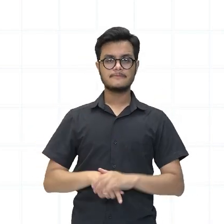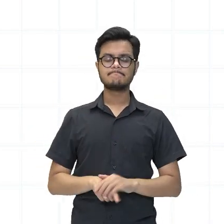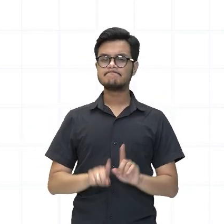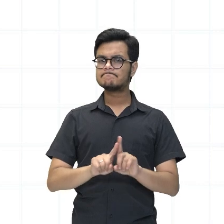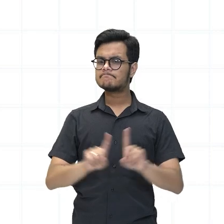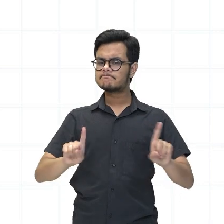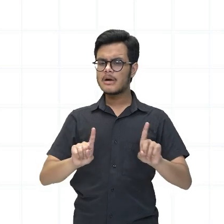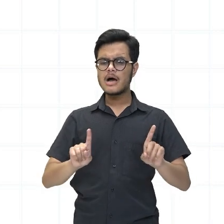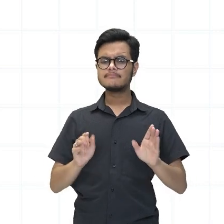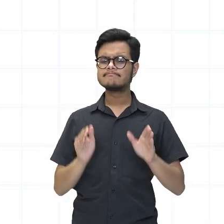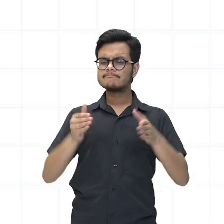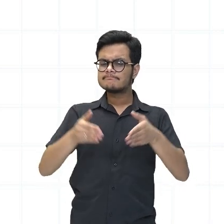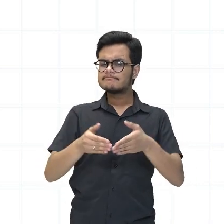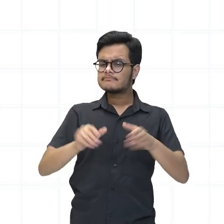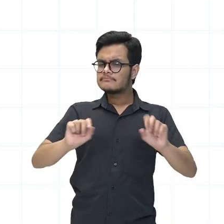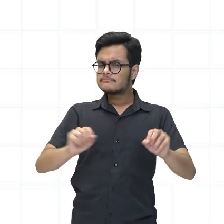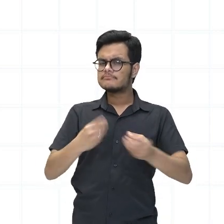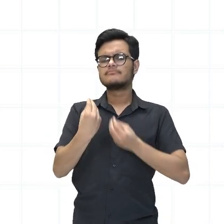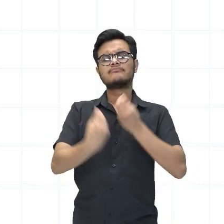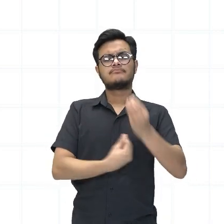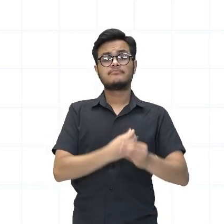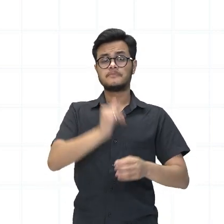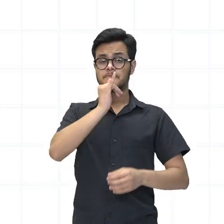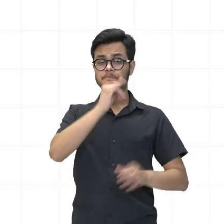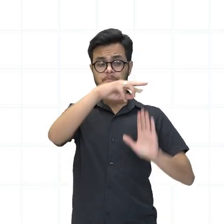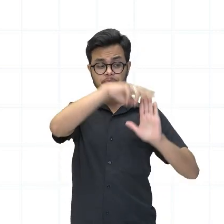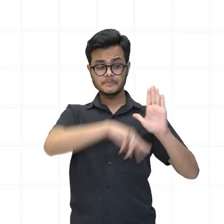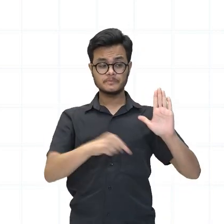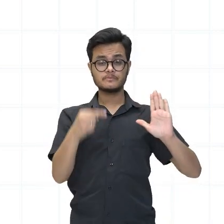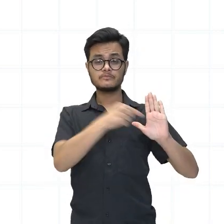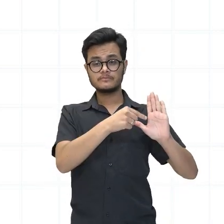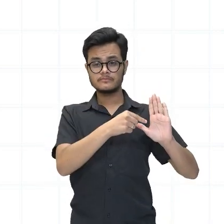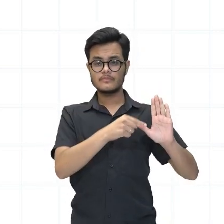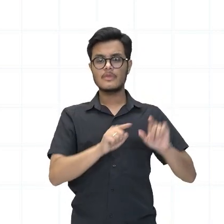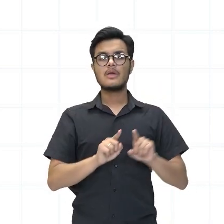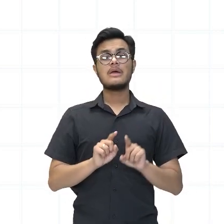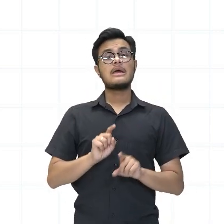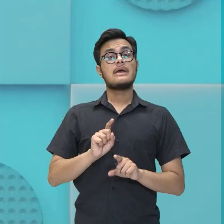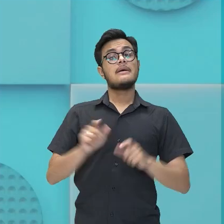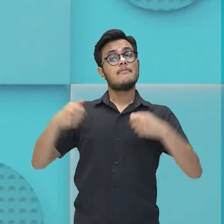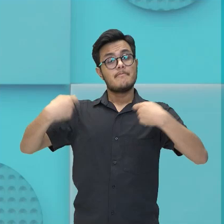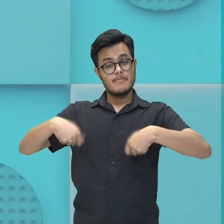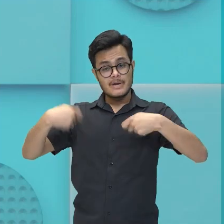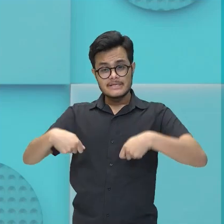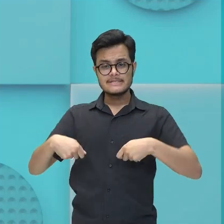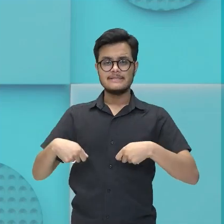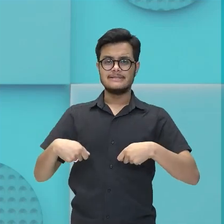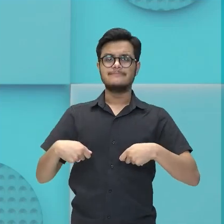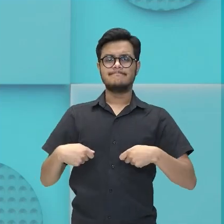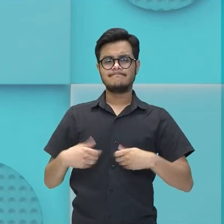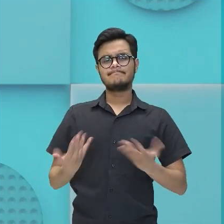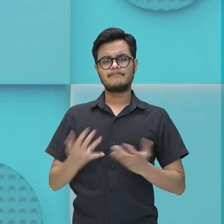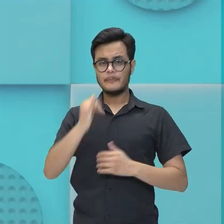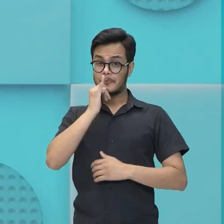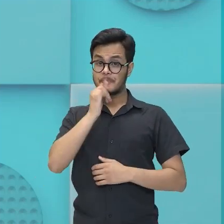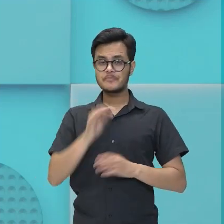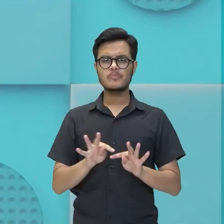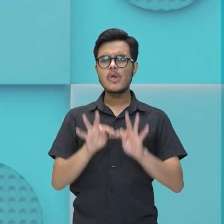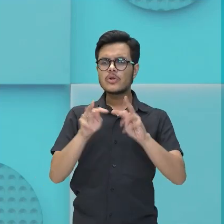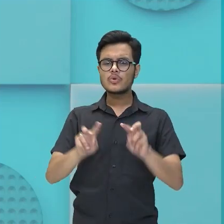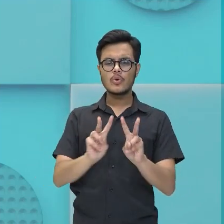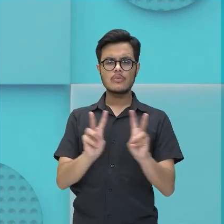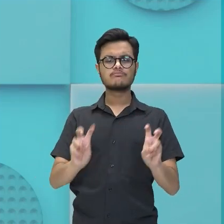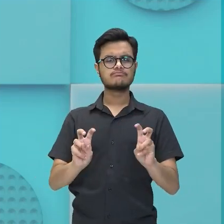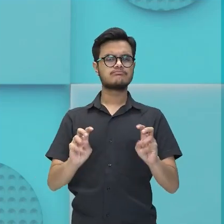detalhe. Esse uso da norma padrão é a preferência, gente. É quando os veículos de comunicação, principalmente os